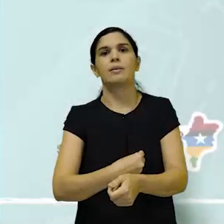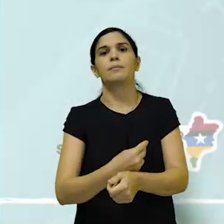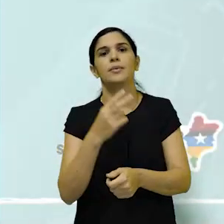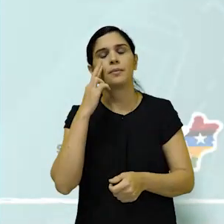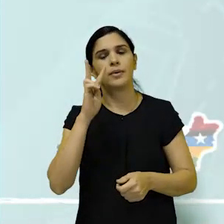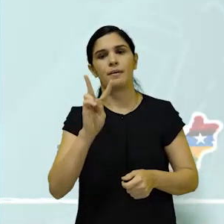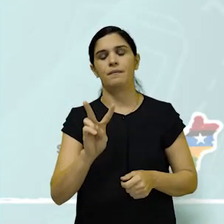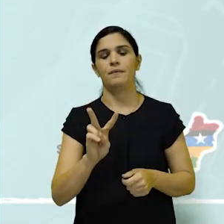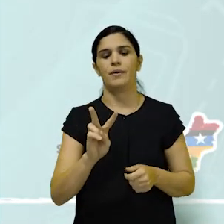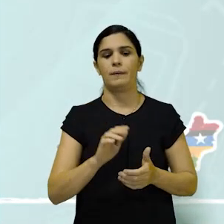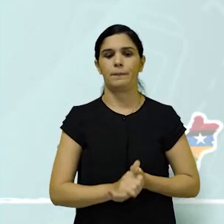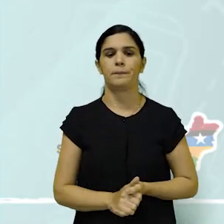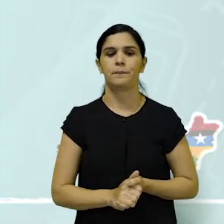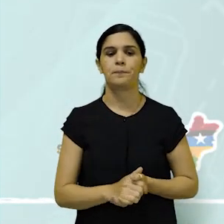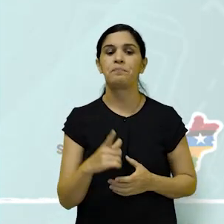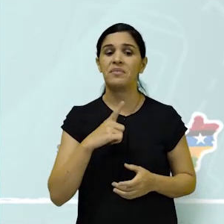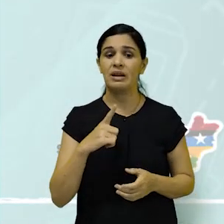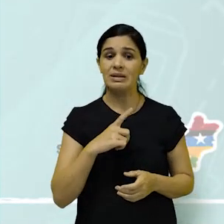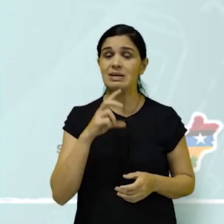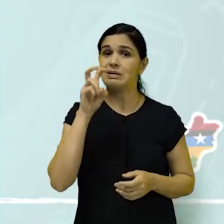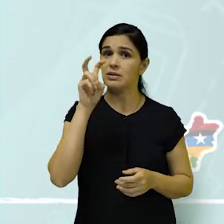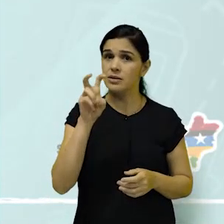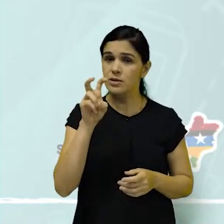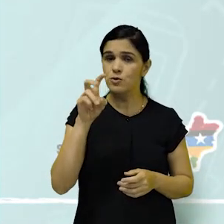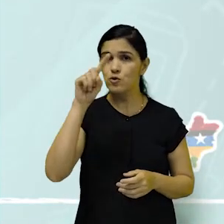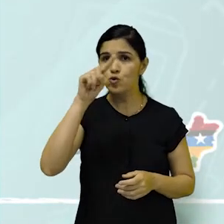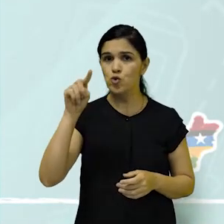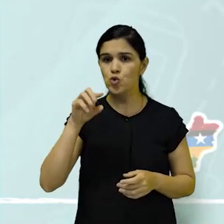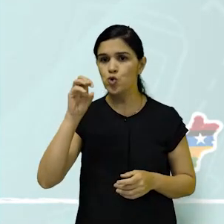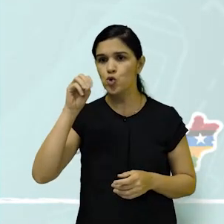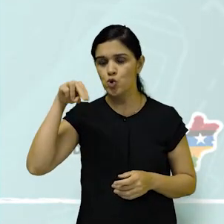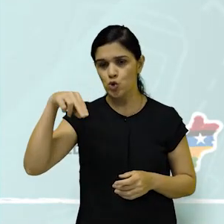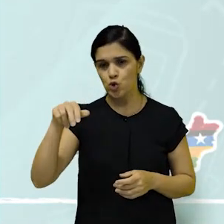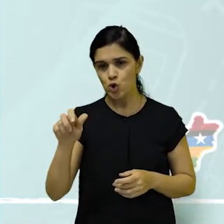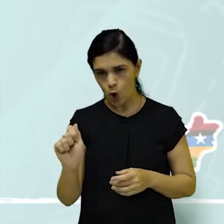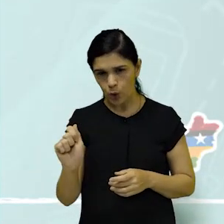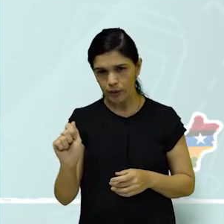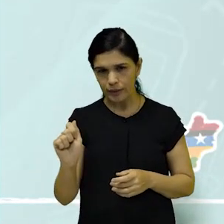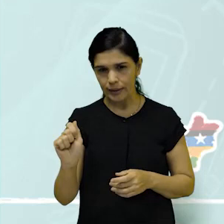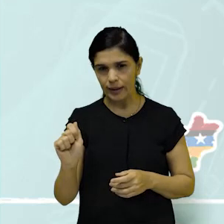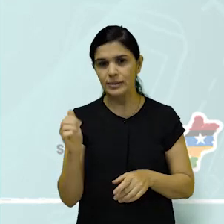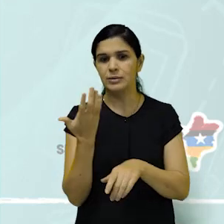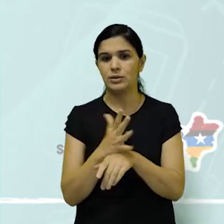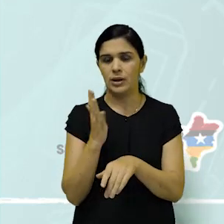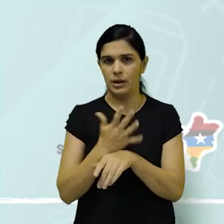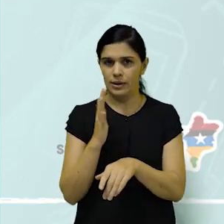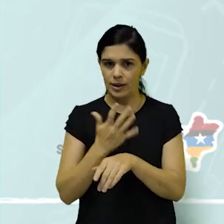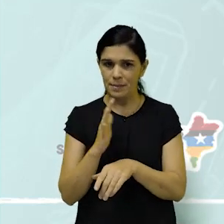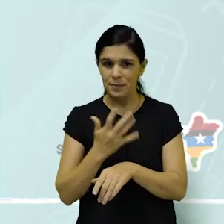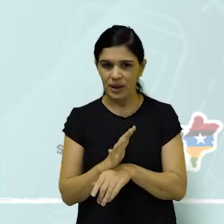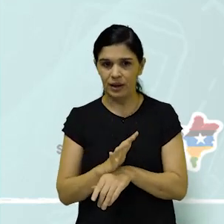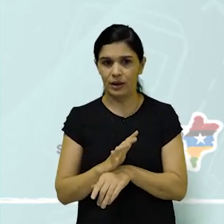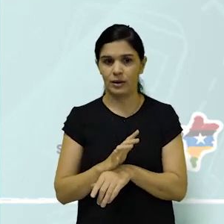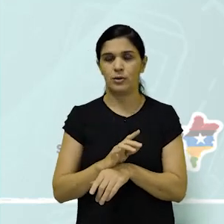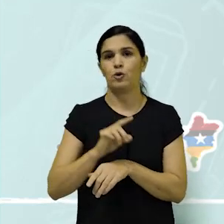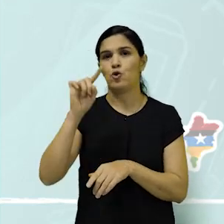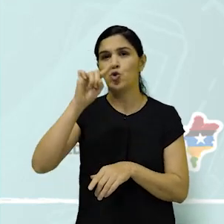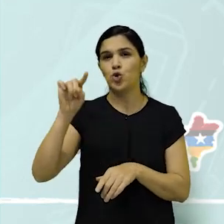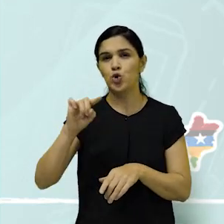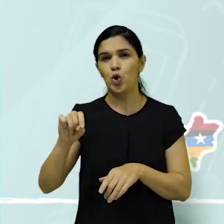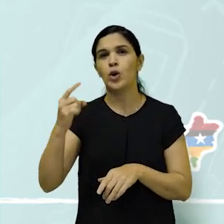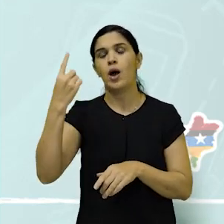ó. Existem 5 zonas de treinamento. Existe a zona 1, que é a muito leve, que ela trabalha de 50